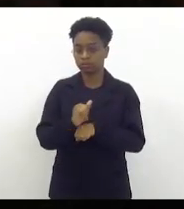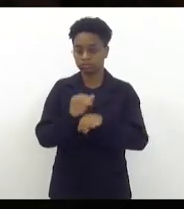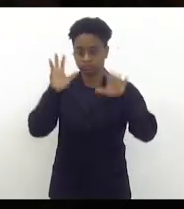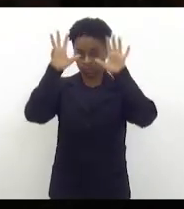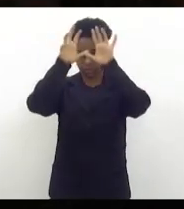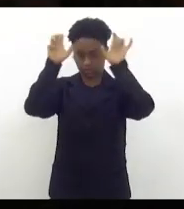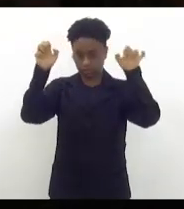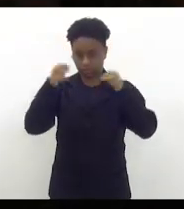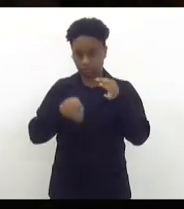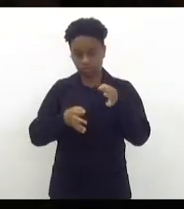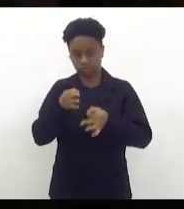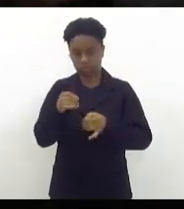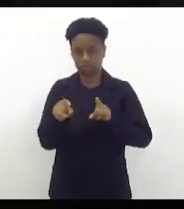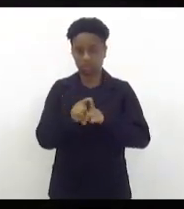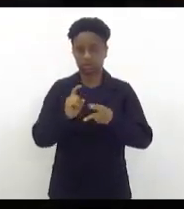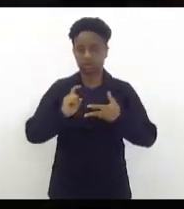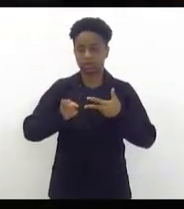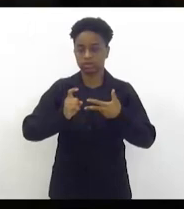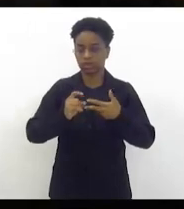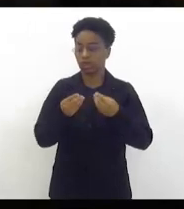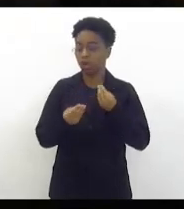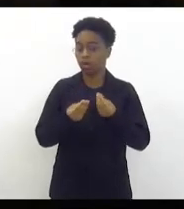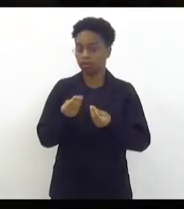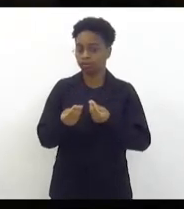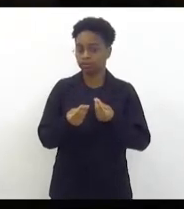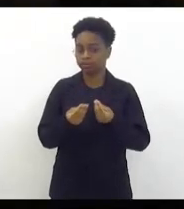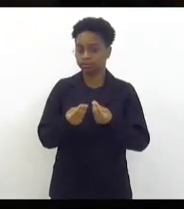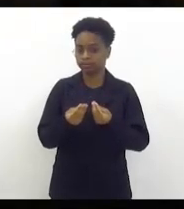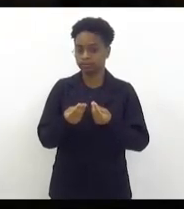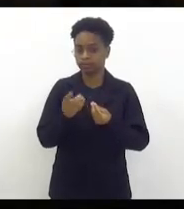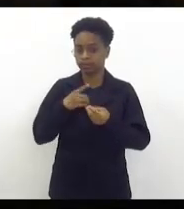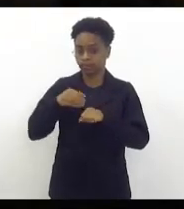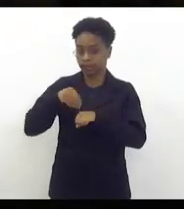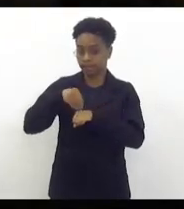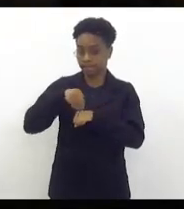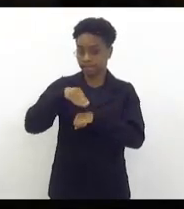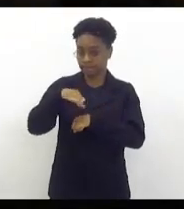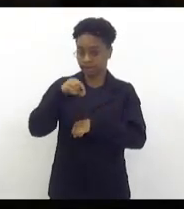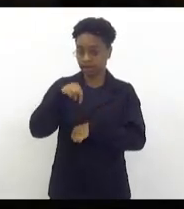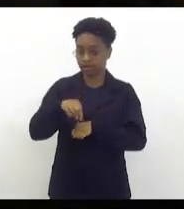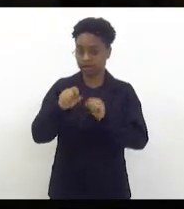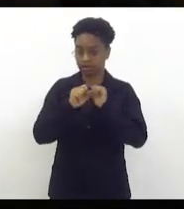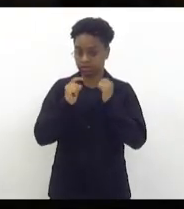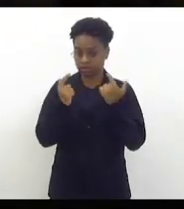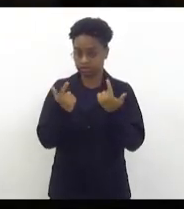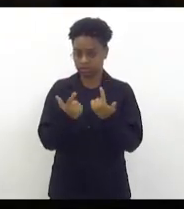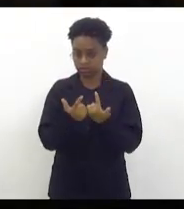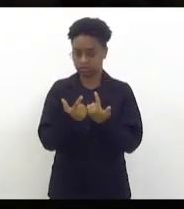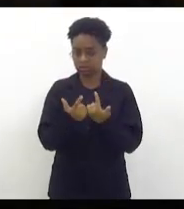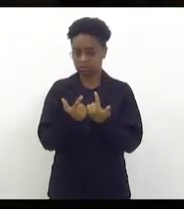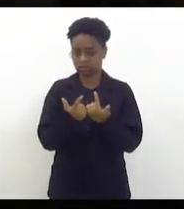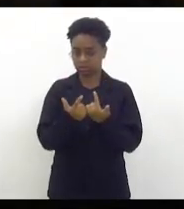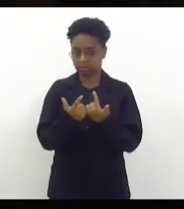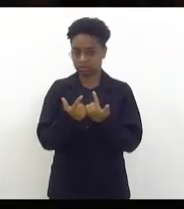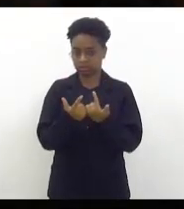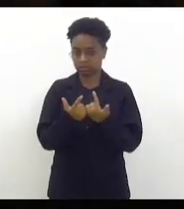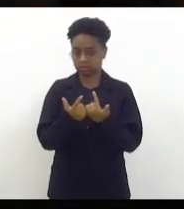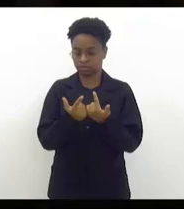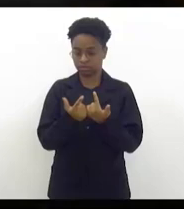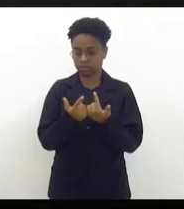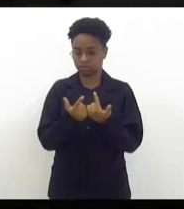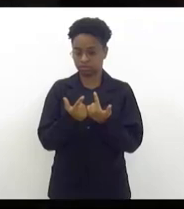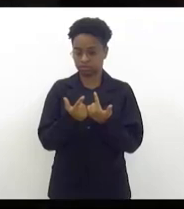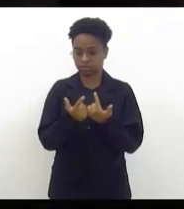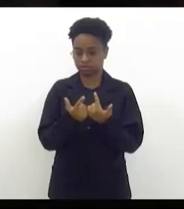de Justiça e do Poder Executivo? Mandou uma mensagem para essa casa, assinada